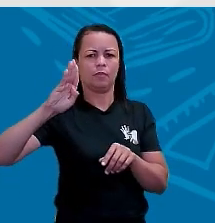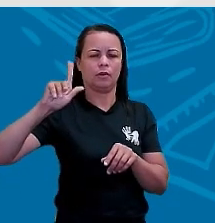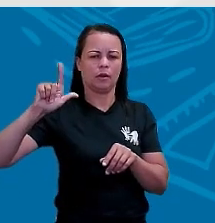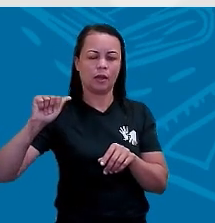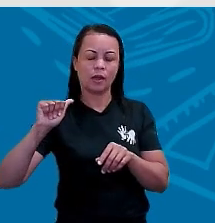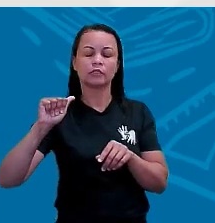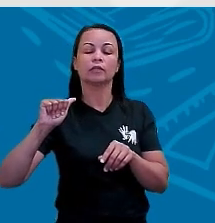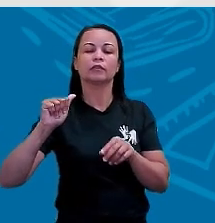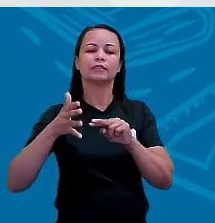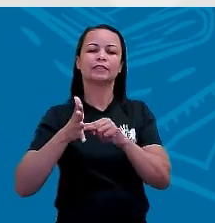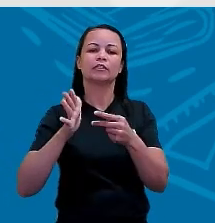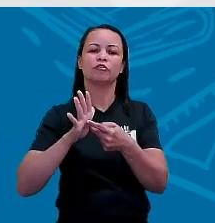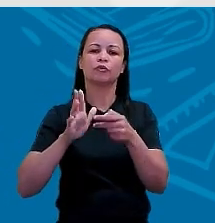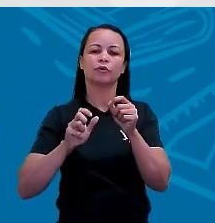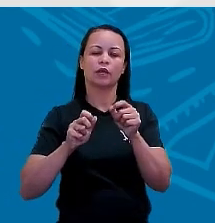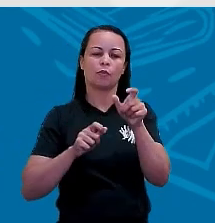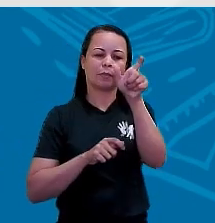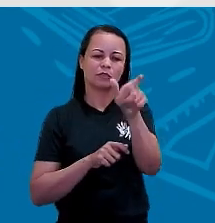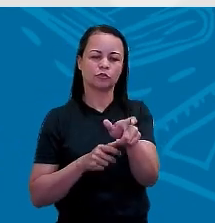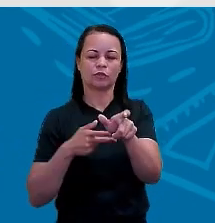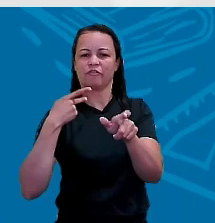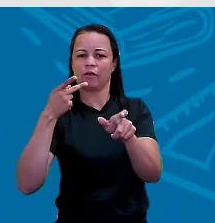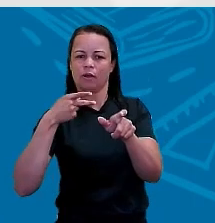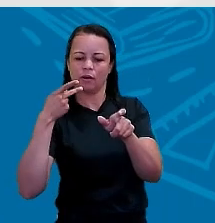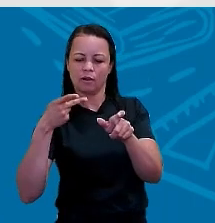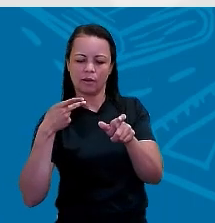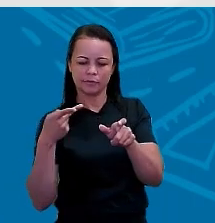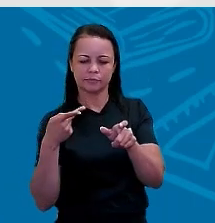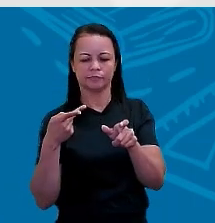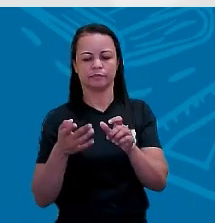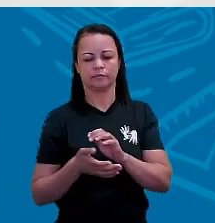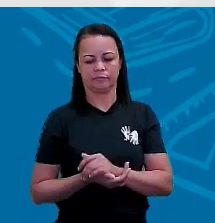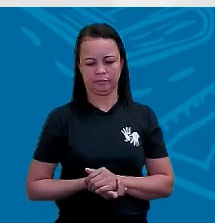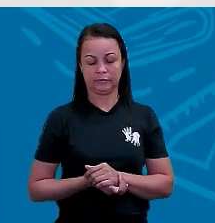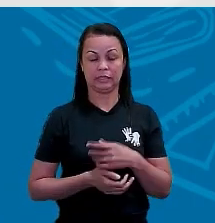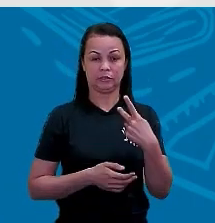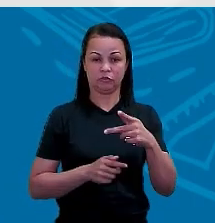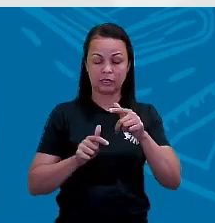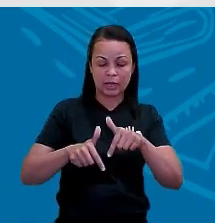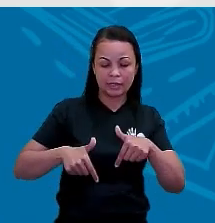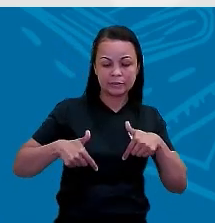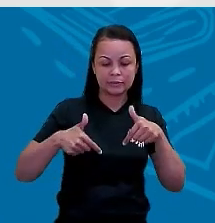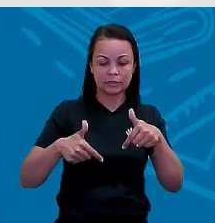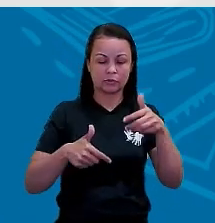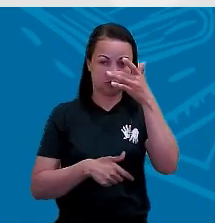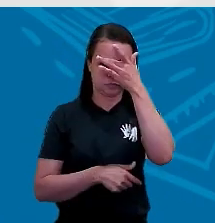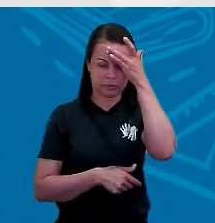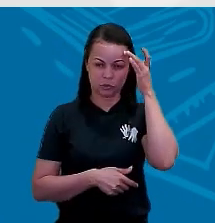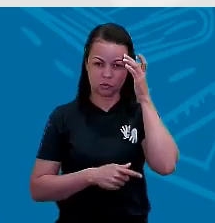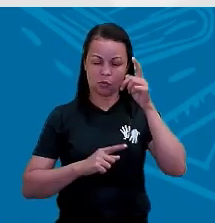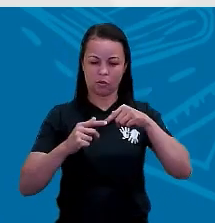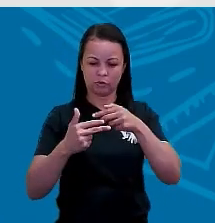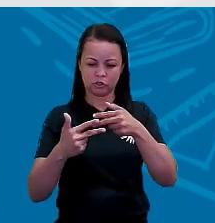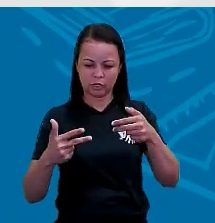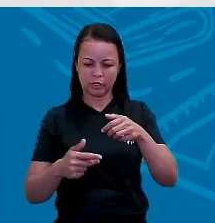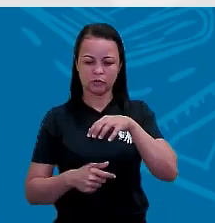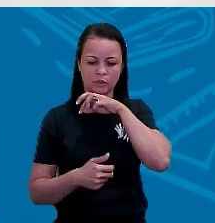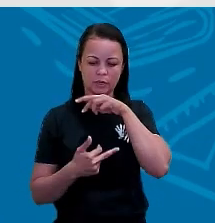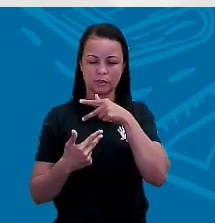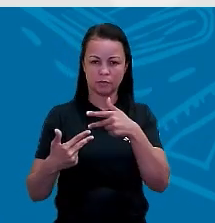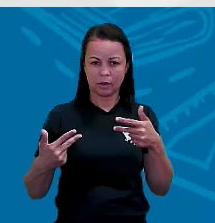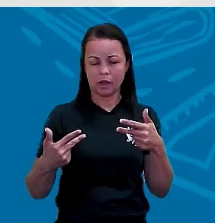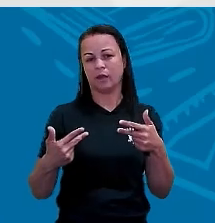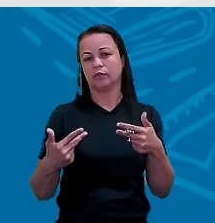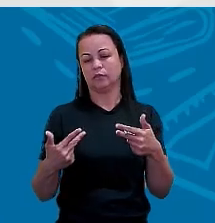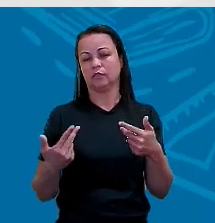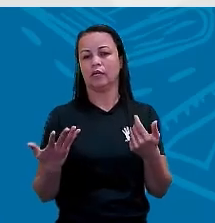Então, as onomatopeias, elas vão indicar, ó, ação de pessoas, objetos, animais e fenômenos